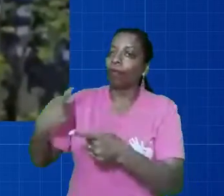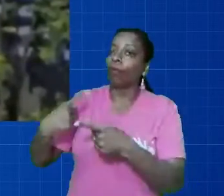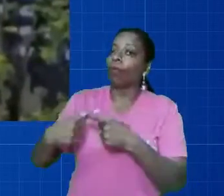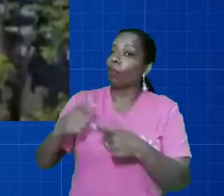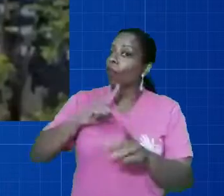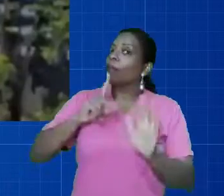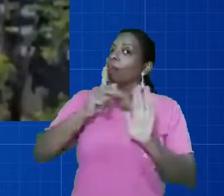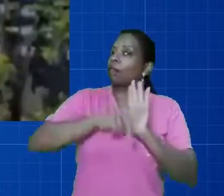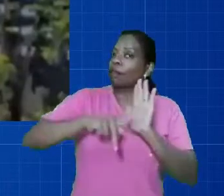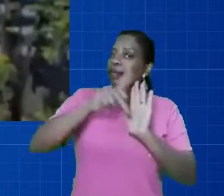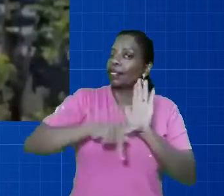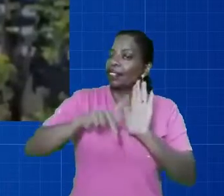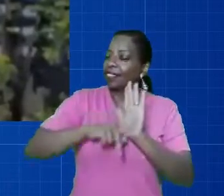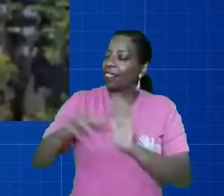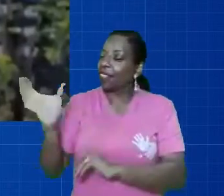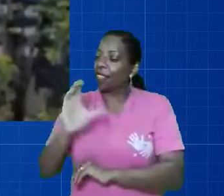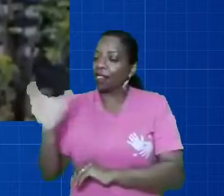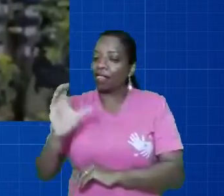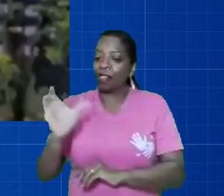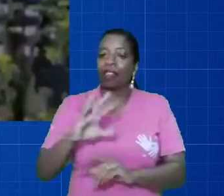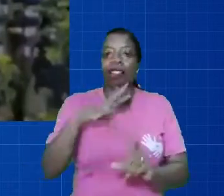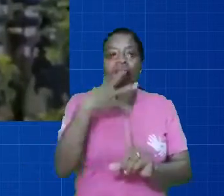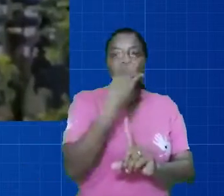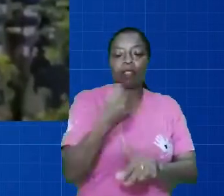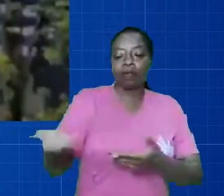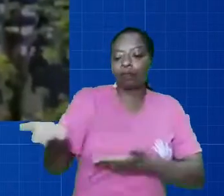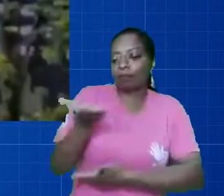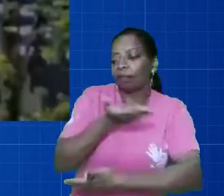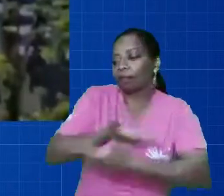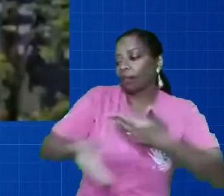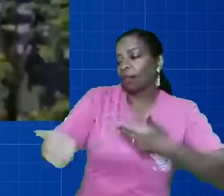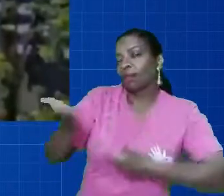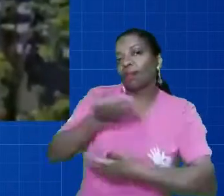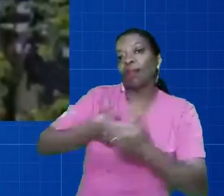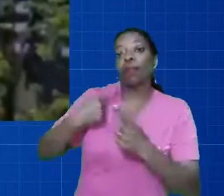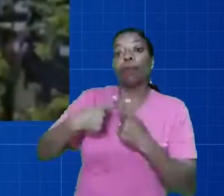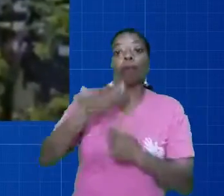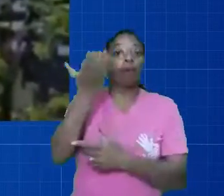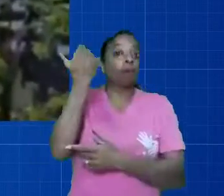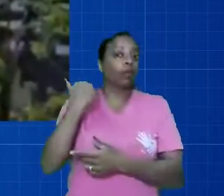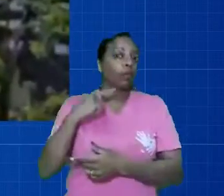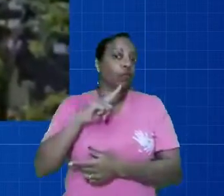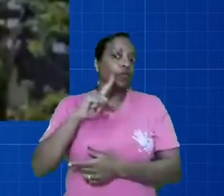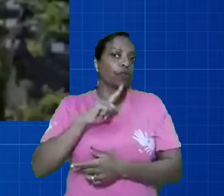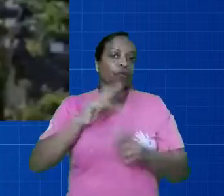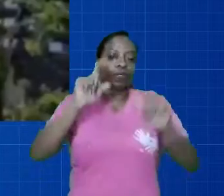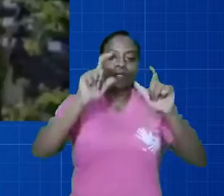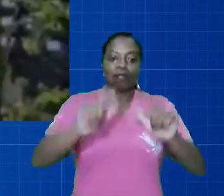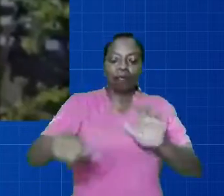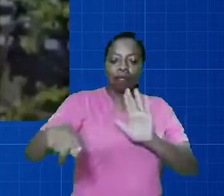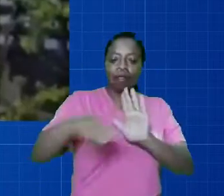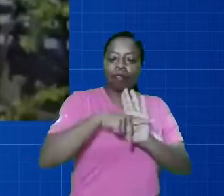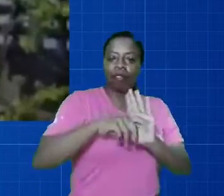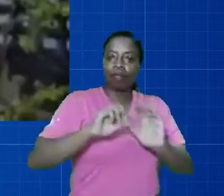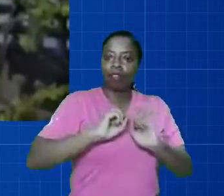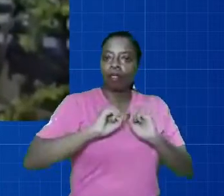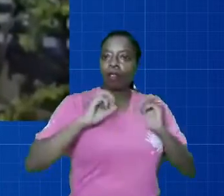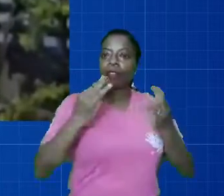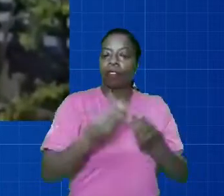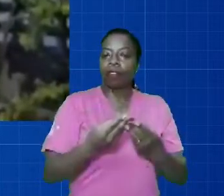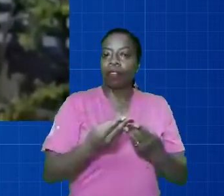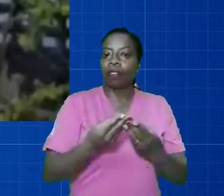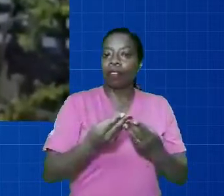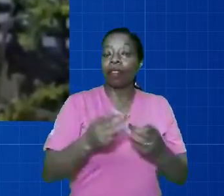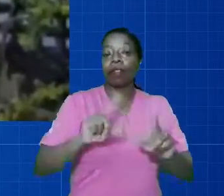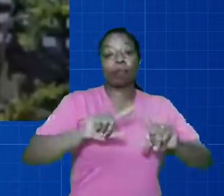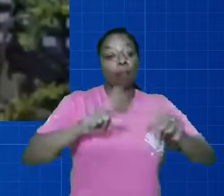parceria com arte e ciências de forma muito articulada. Sendo assim que antes nós tínhamos um espaço único de sede própria e agora a